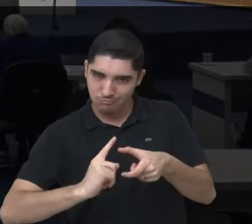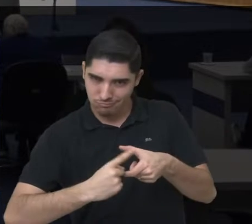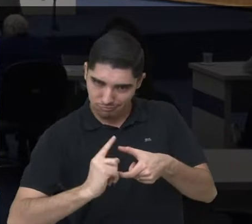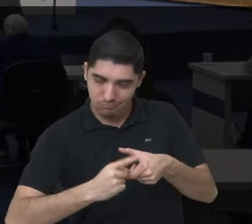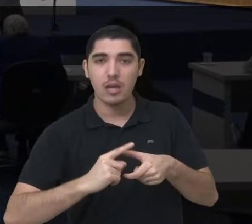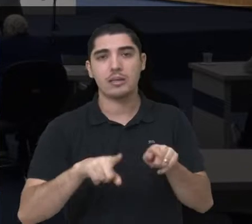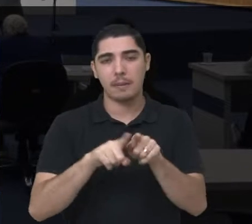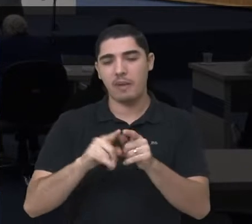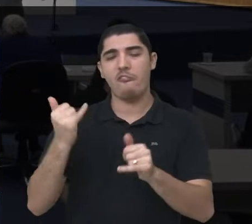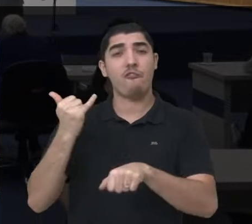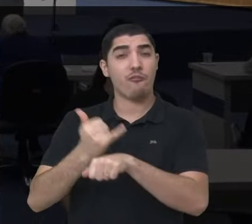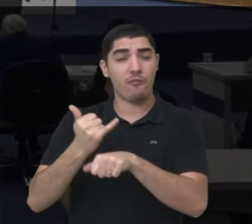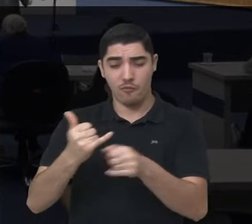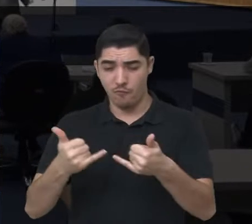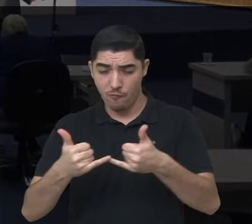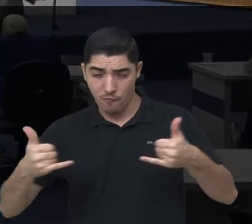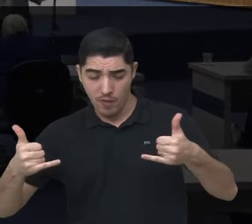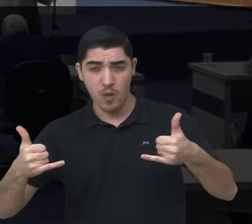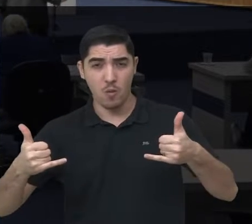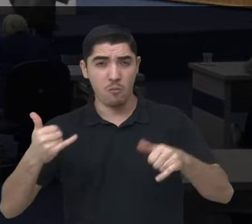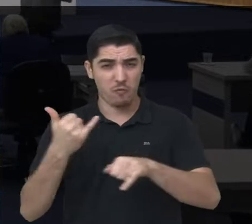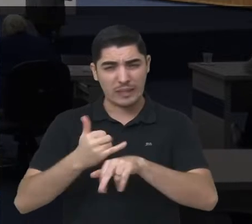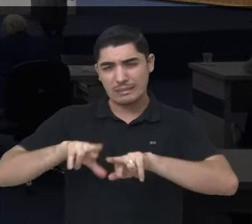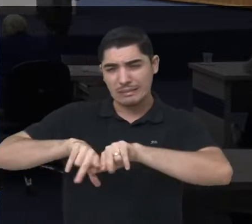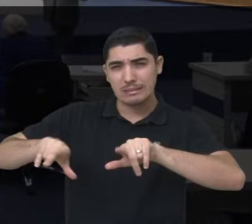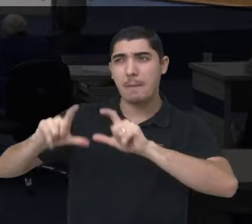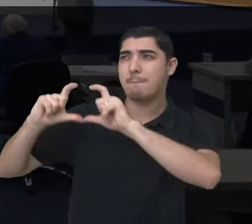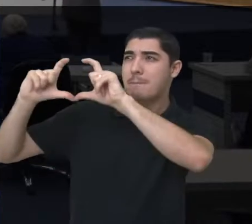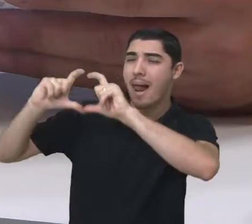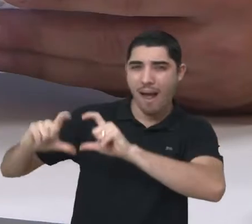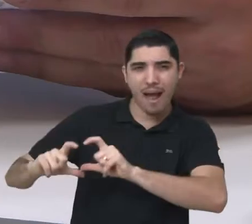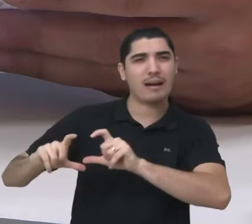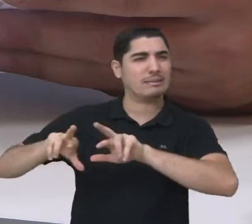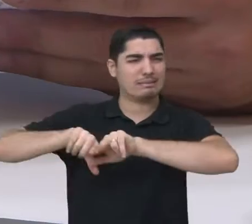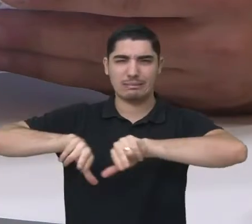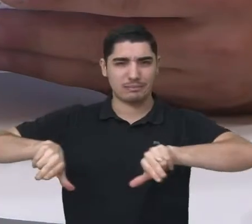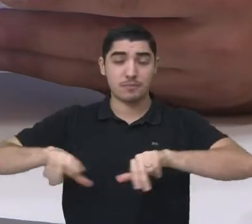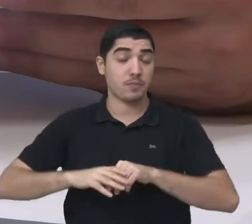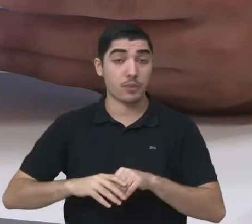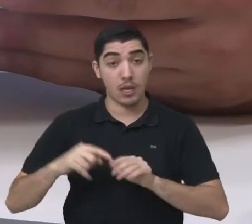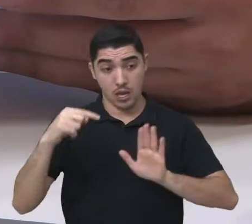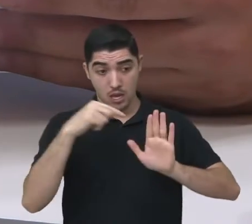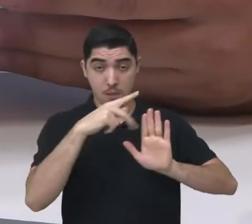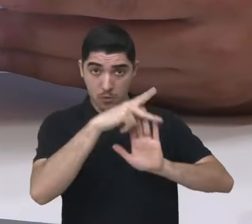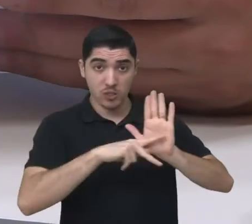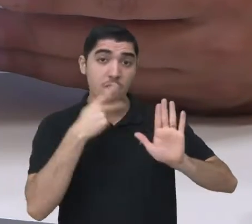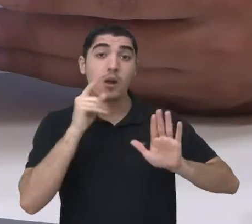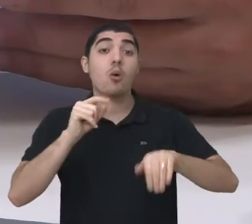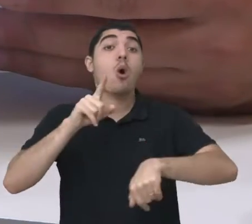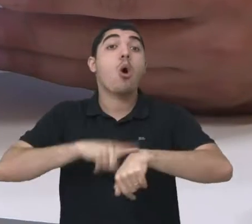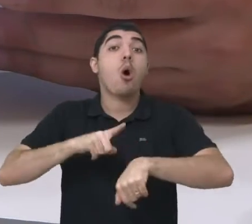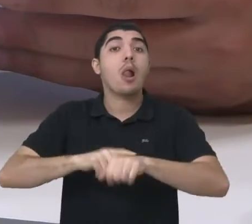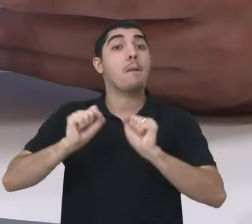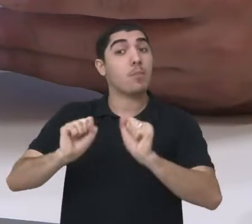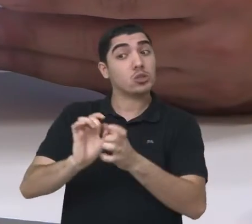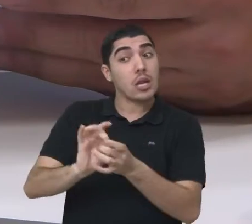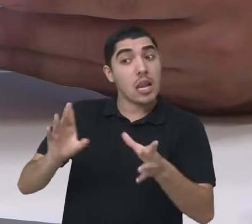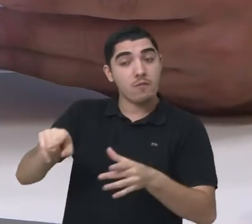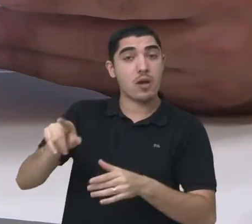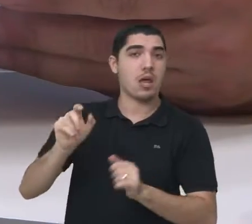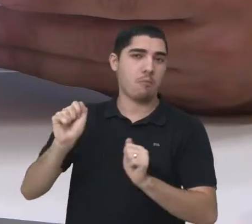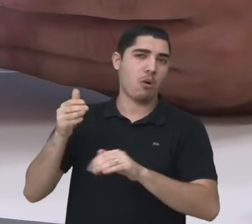cobre, semáforos e placas de trânsito, entre outros. O texto também limita o horário de funcionamento